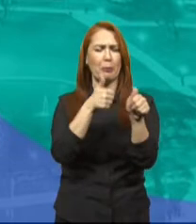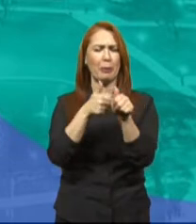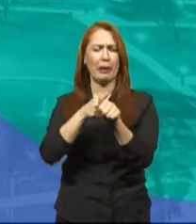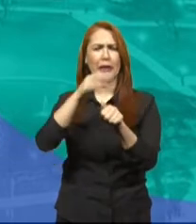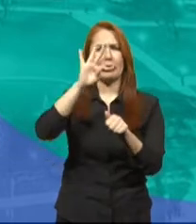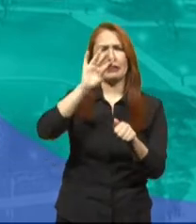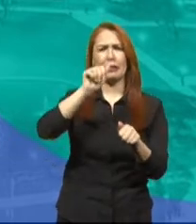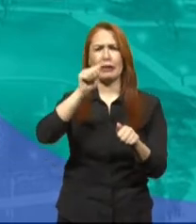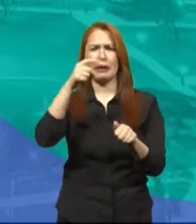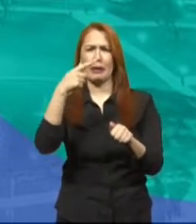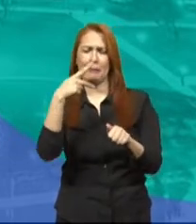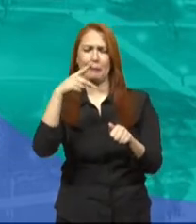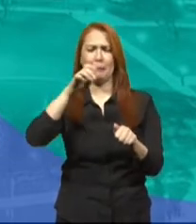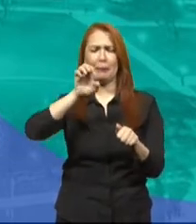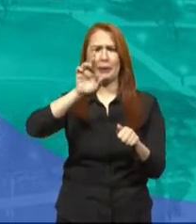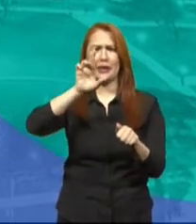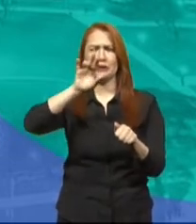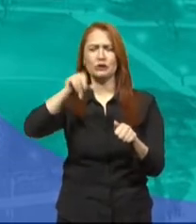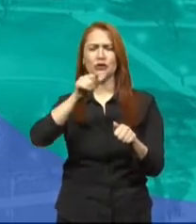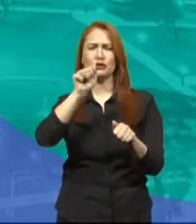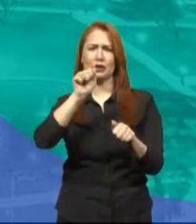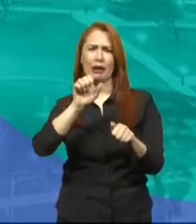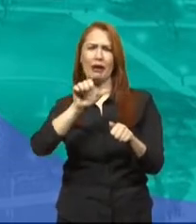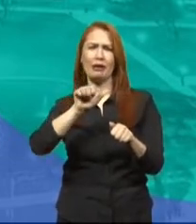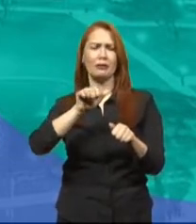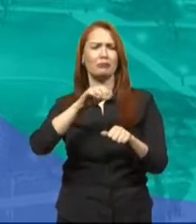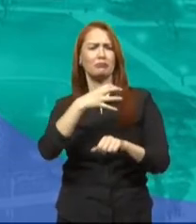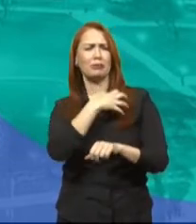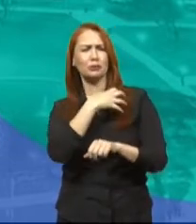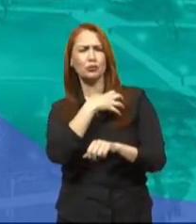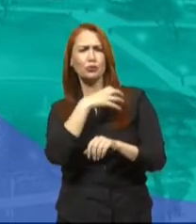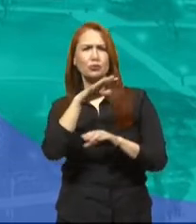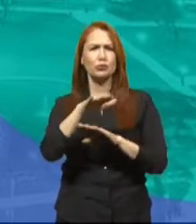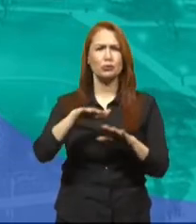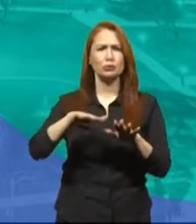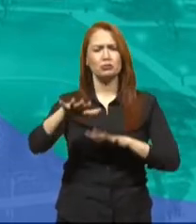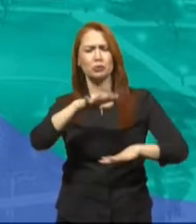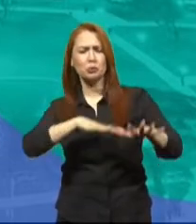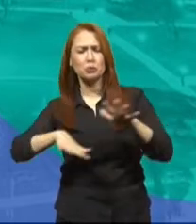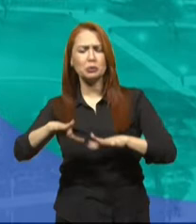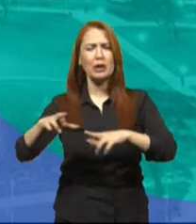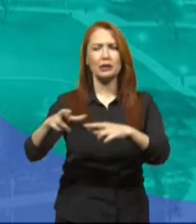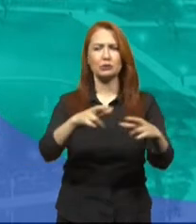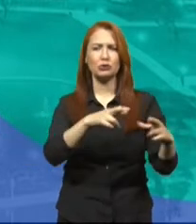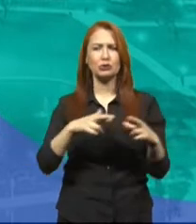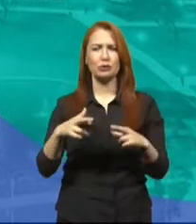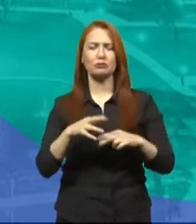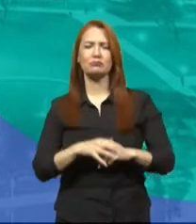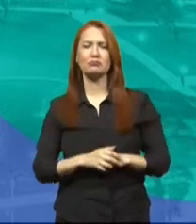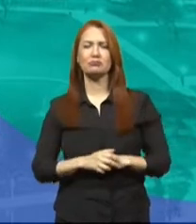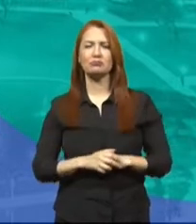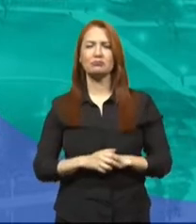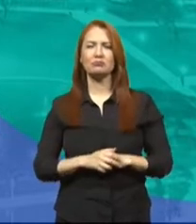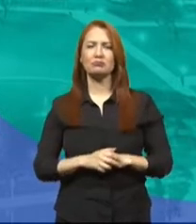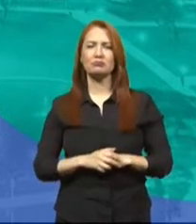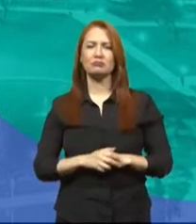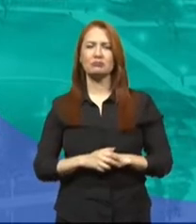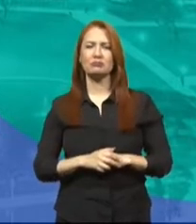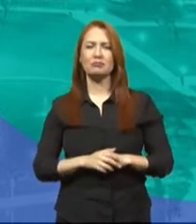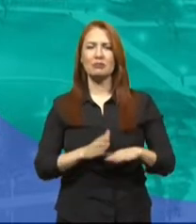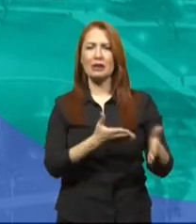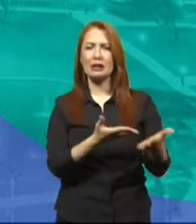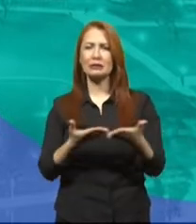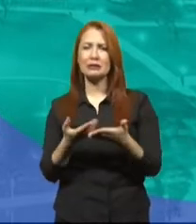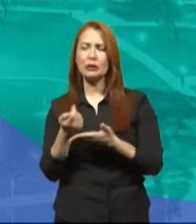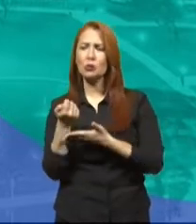Fundo. Então, estamos nessa região aqui, atendendo praticamente quase todos os